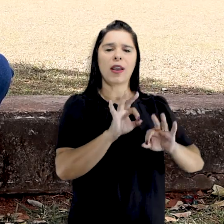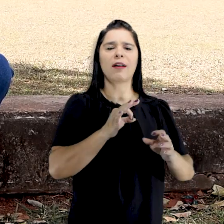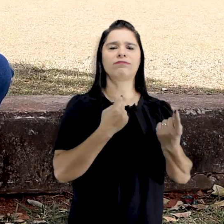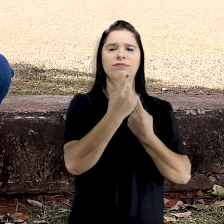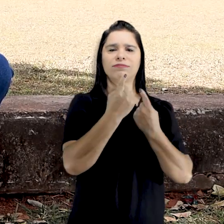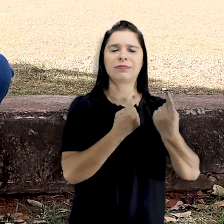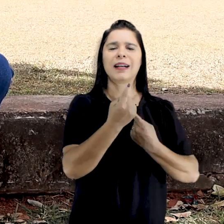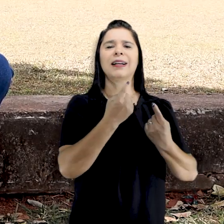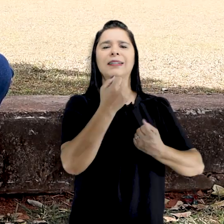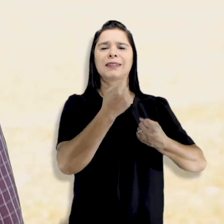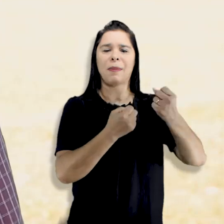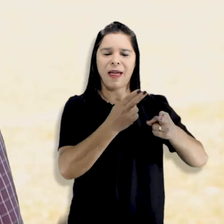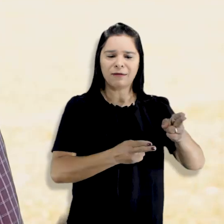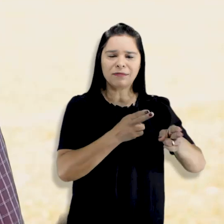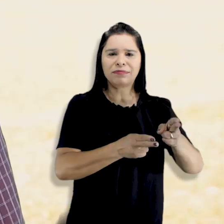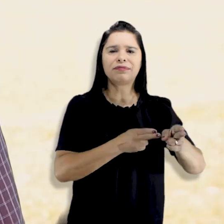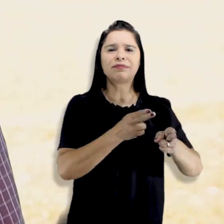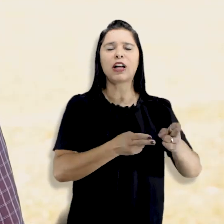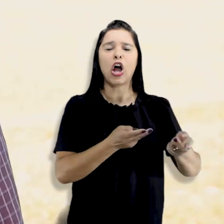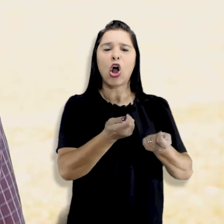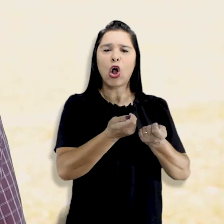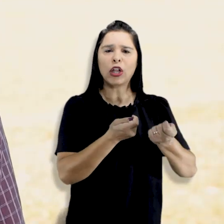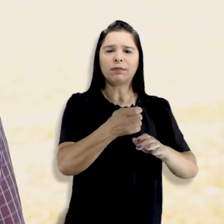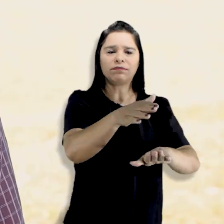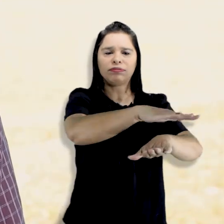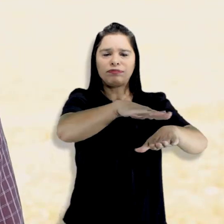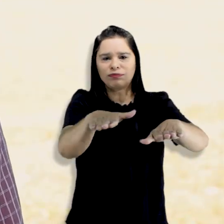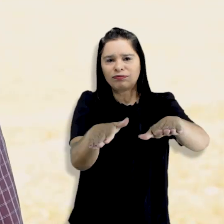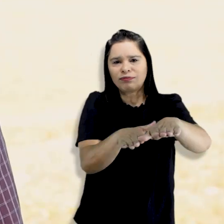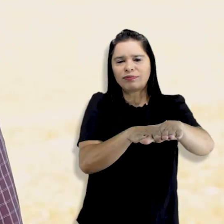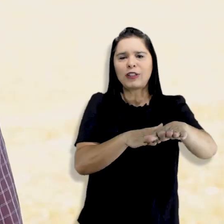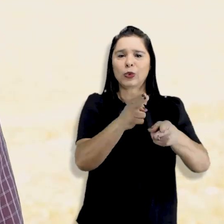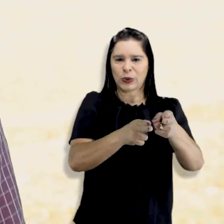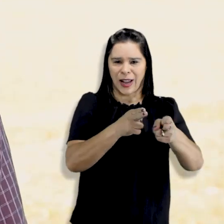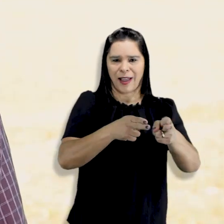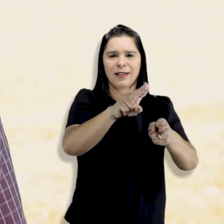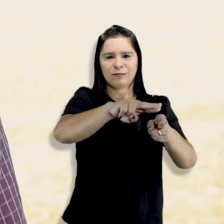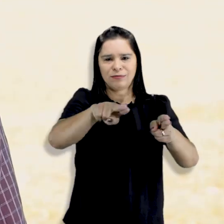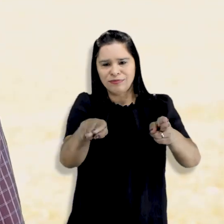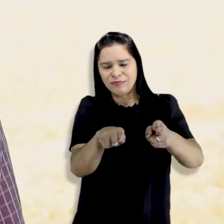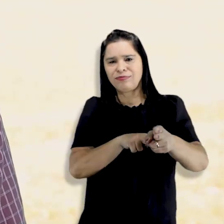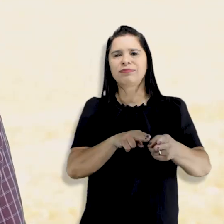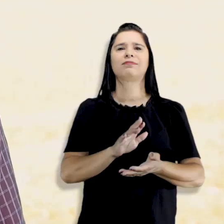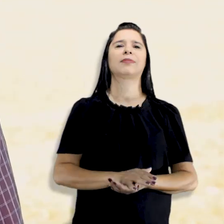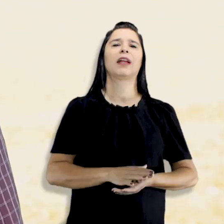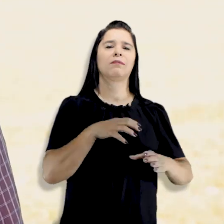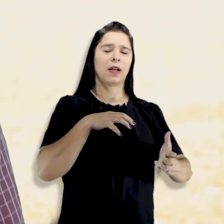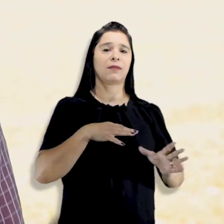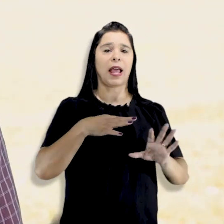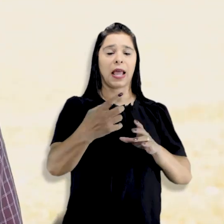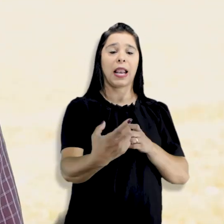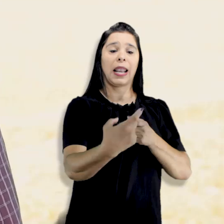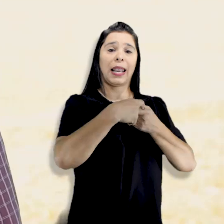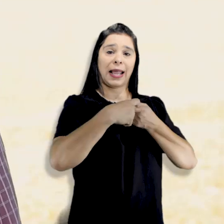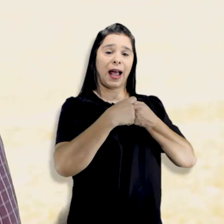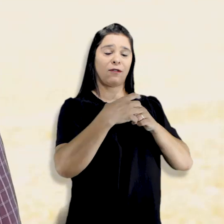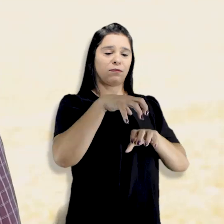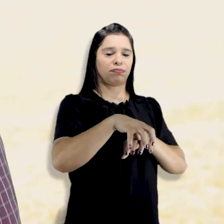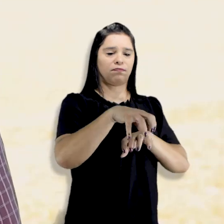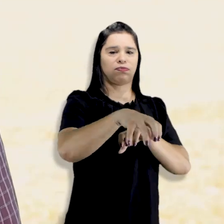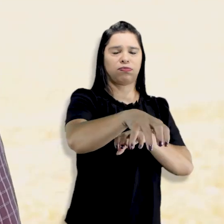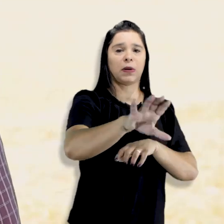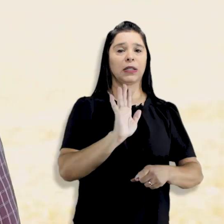estação, controlava manobra, formava trens e tal. Na condição de auxiliar, depois de agente